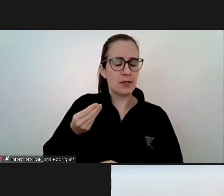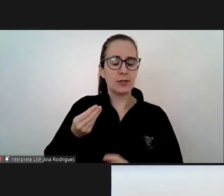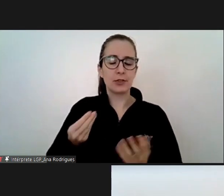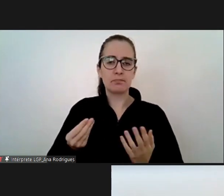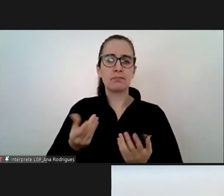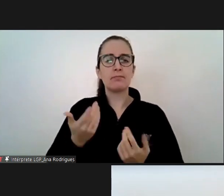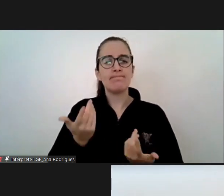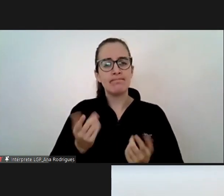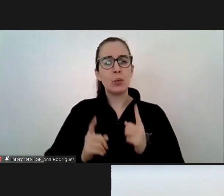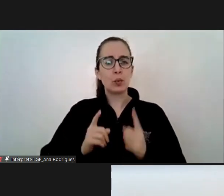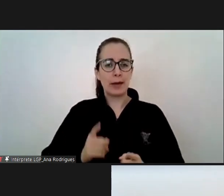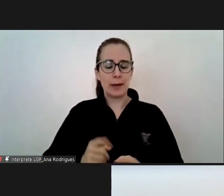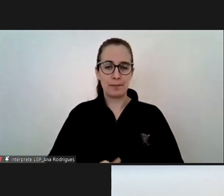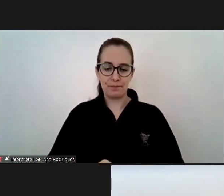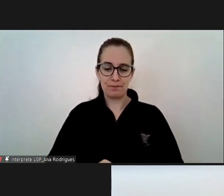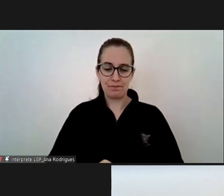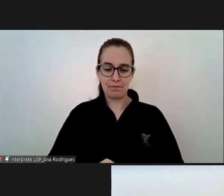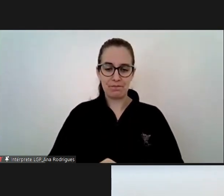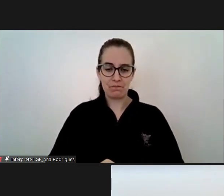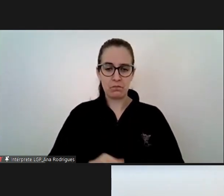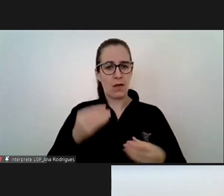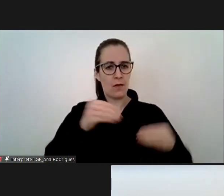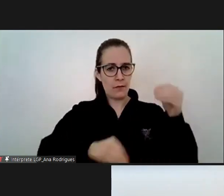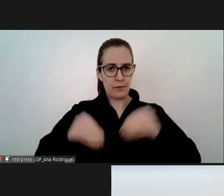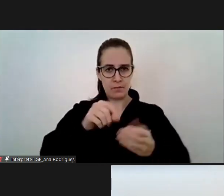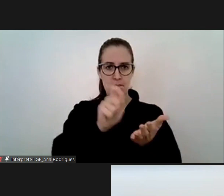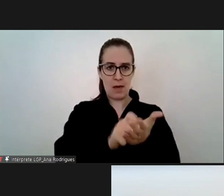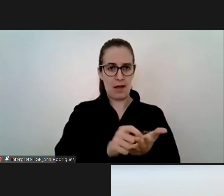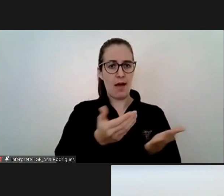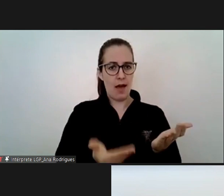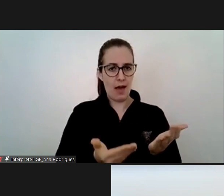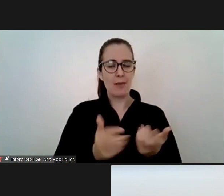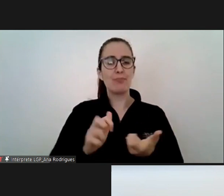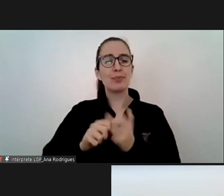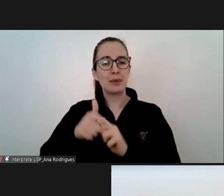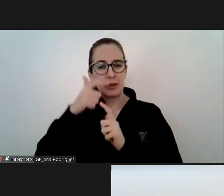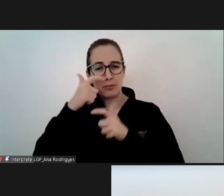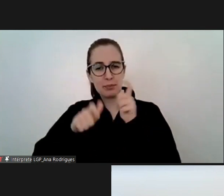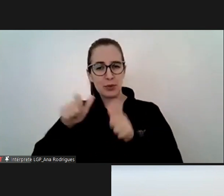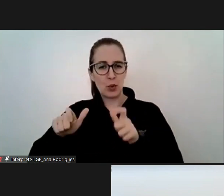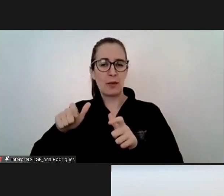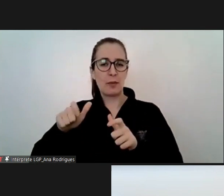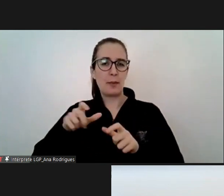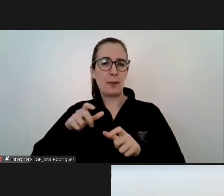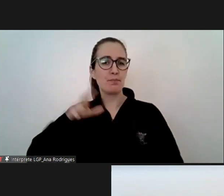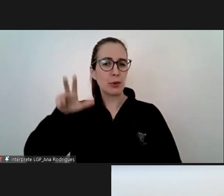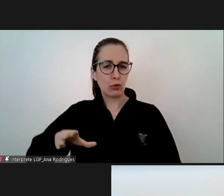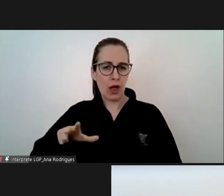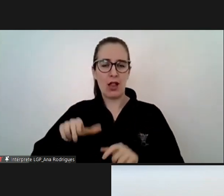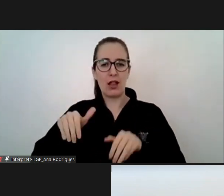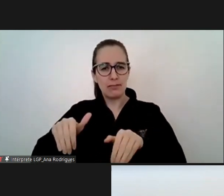que é a abstenção portuguesa tem aumentado. Eu não quero fazer aqui o link